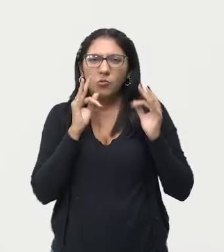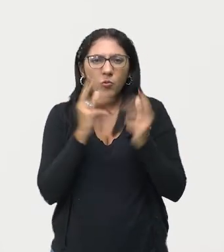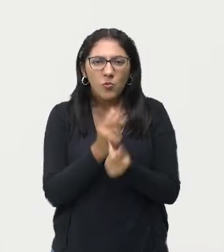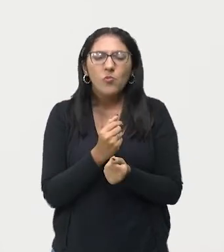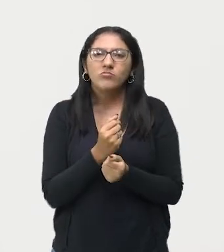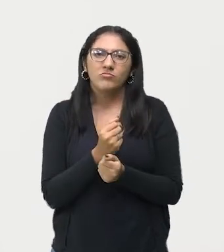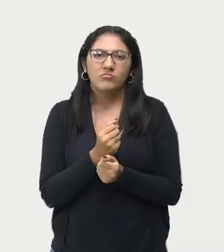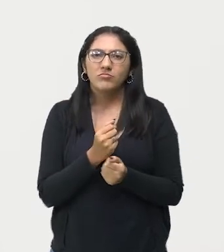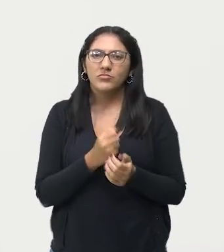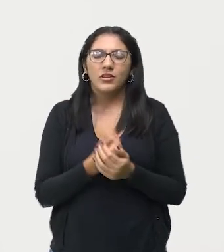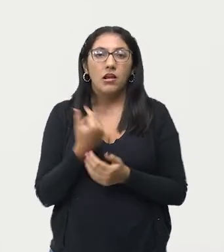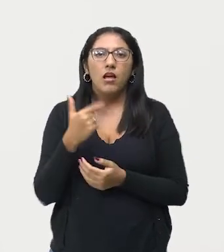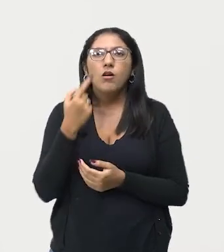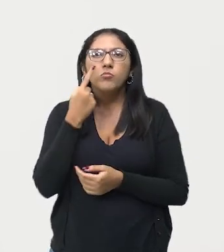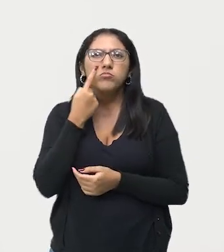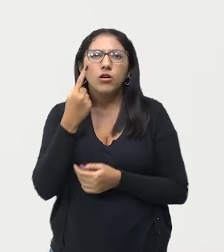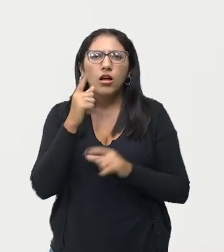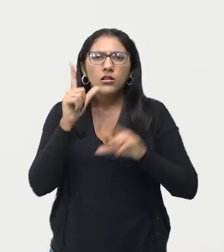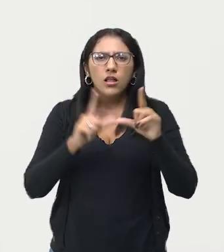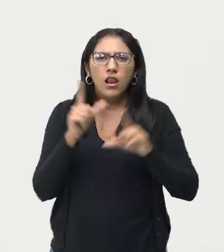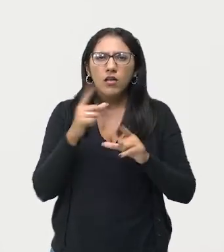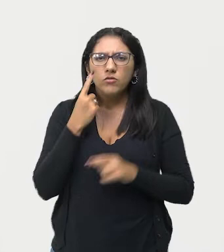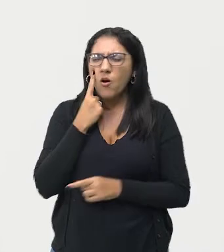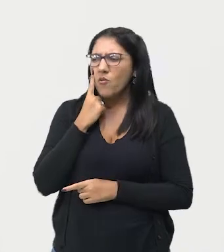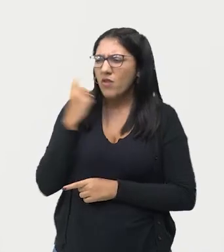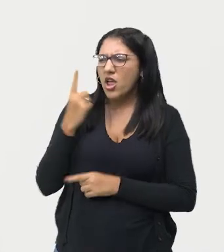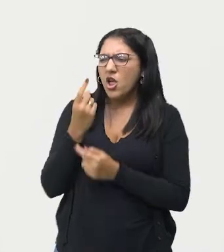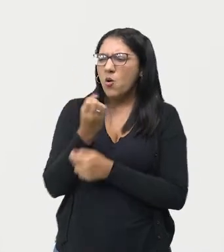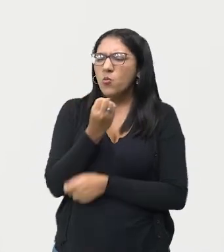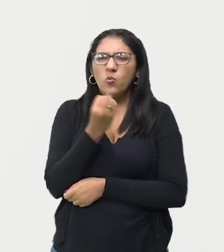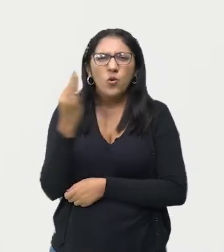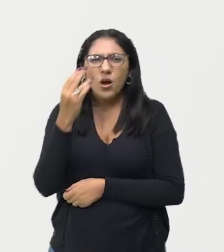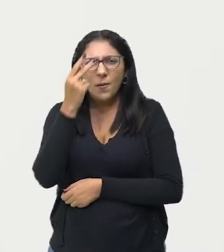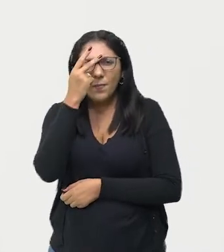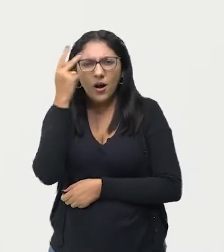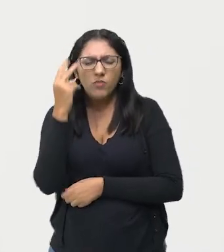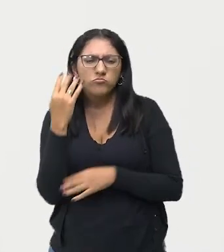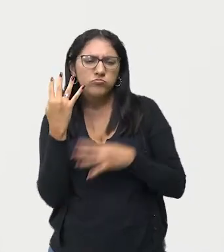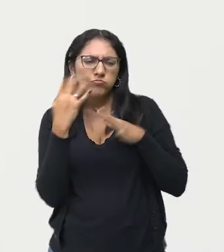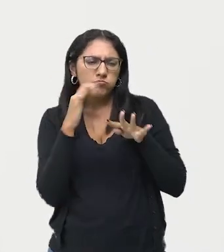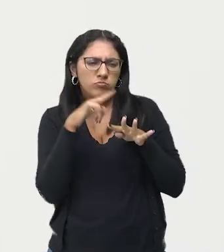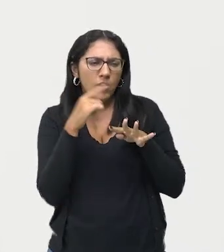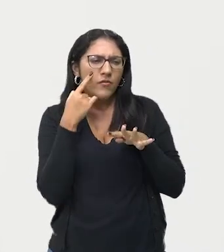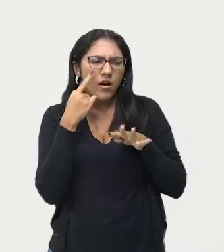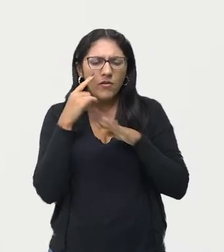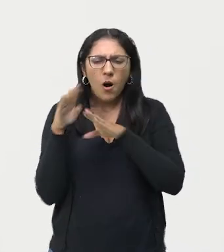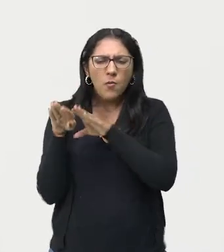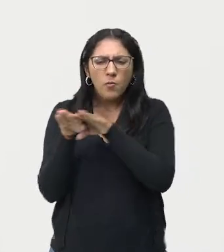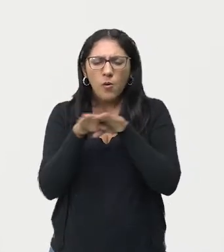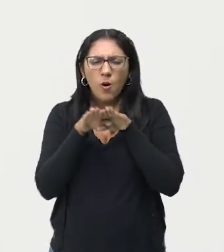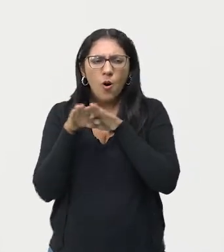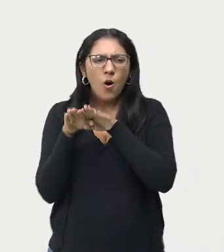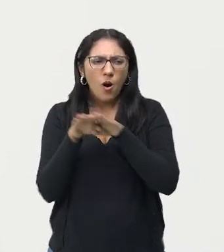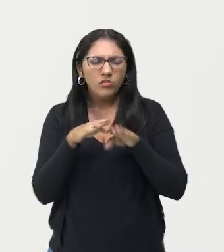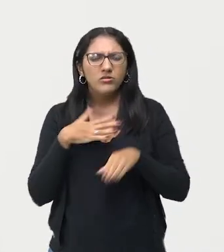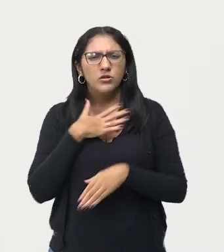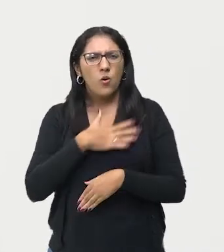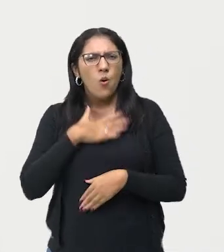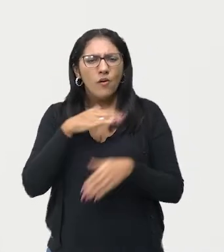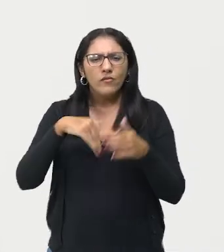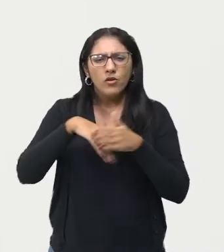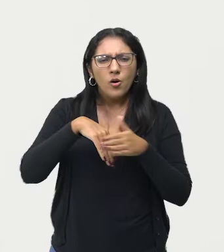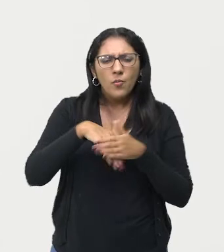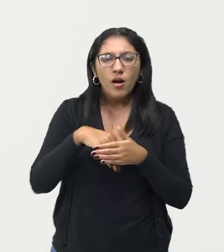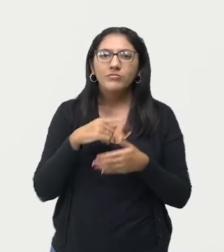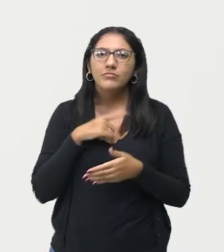aí. Eu não estou assistindo a televisão do lado de todo mundo para comprovar que, na mesma medida que tem gente que gosta, tem gente que